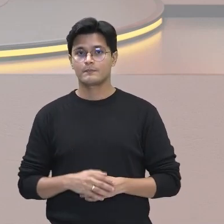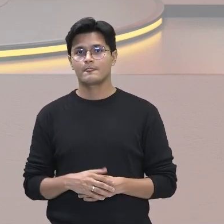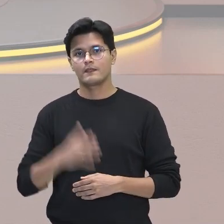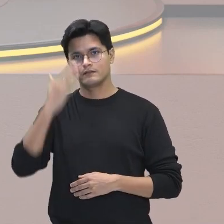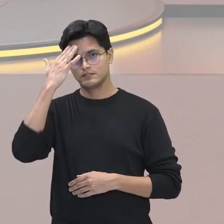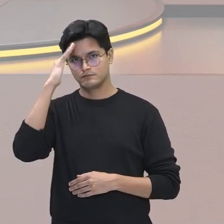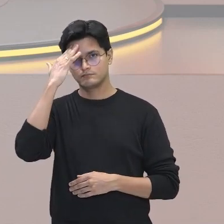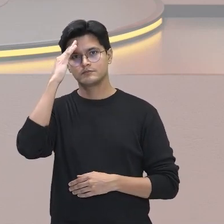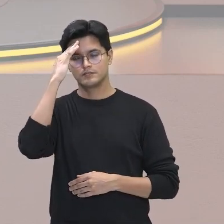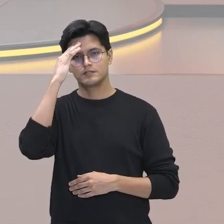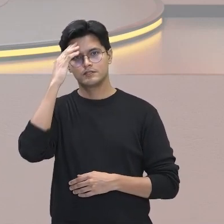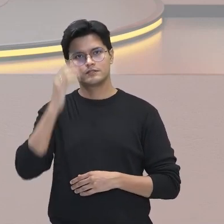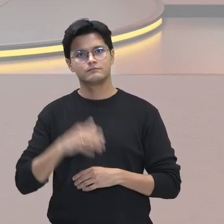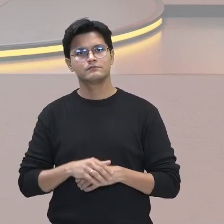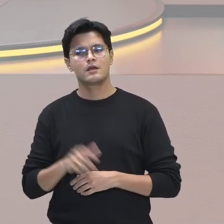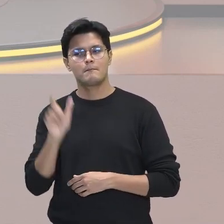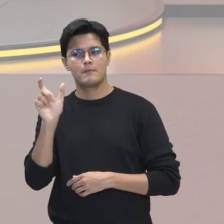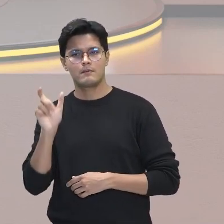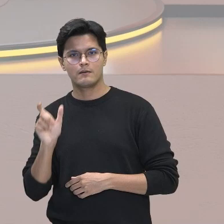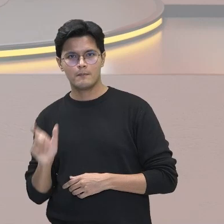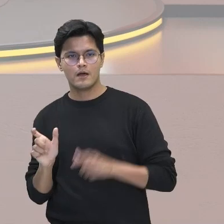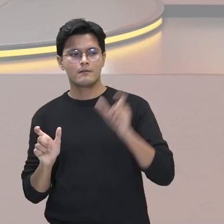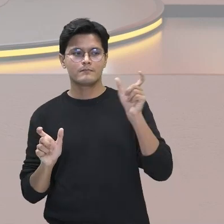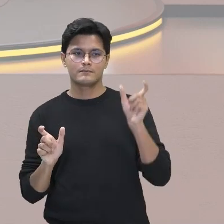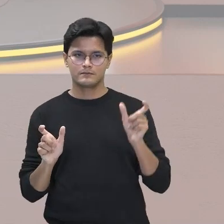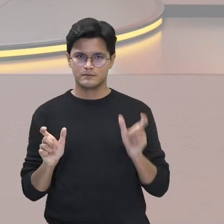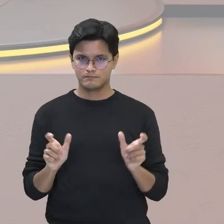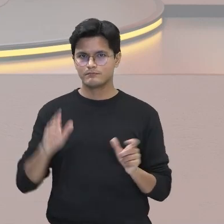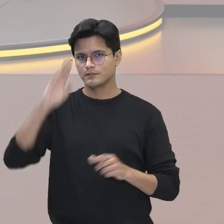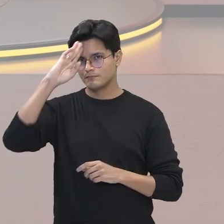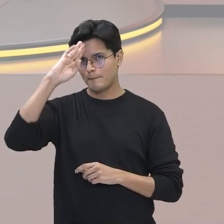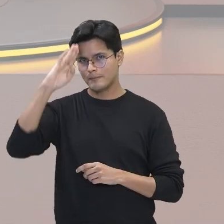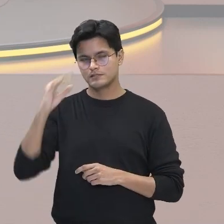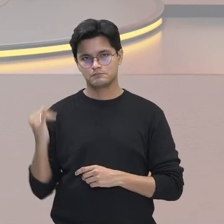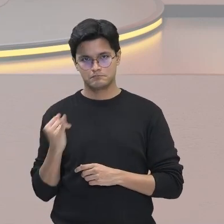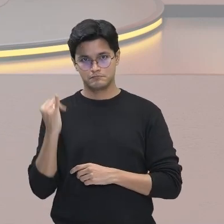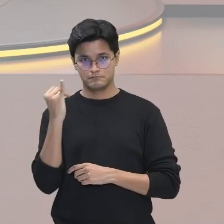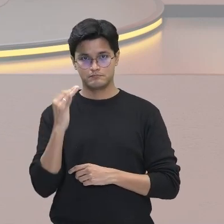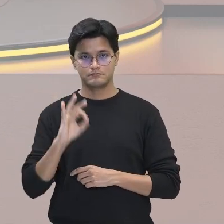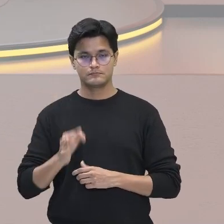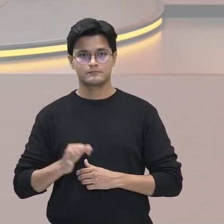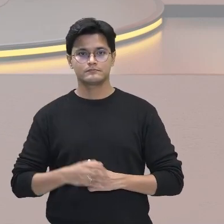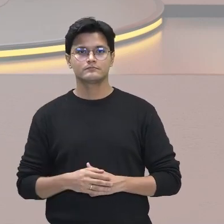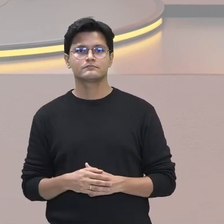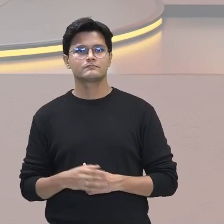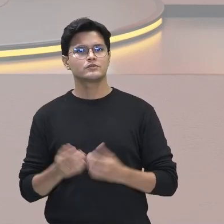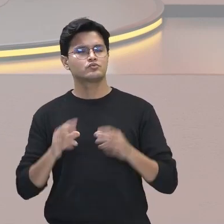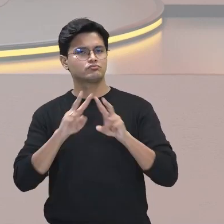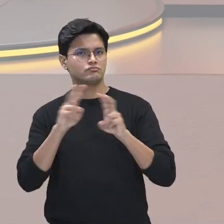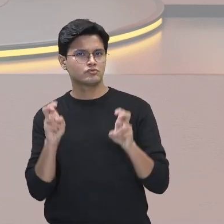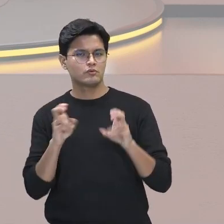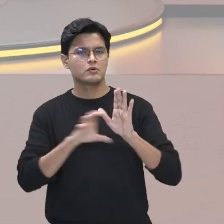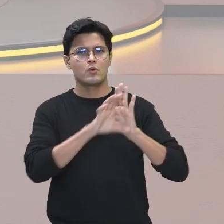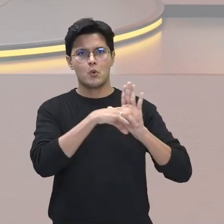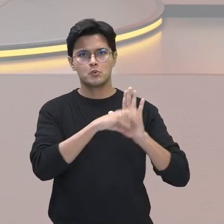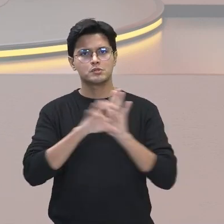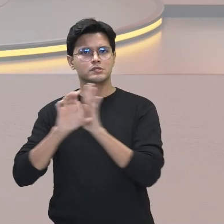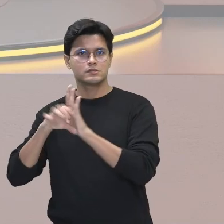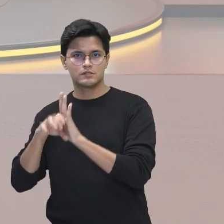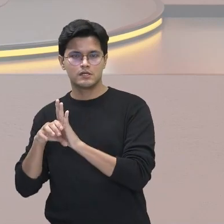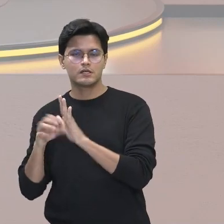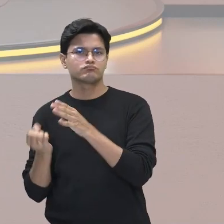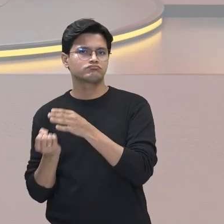Entenderam essas fontes primeiras aqui, que foram muito importantes? Falamos da definição, falamos da origem, mostramos